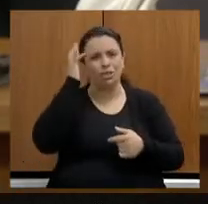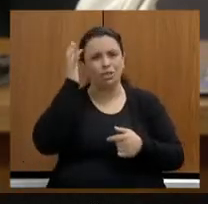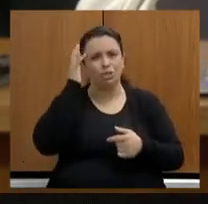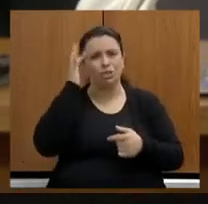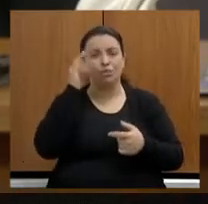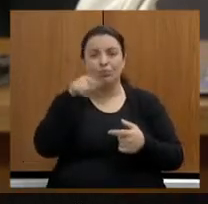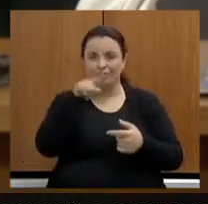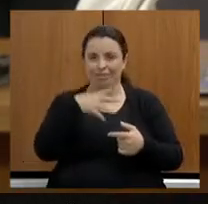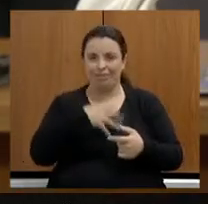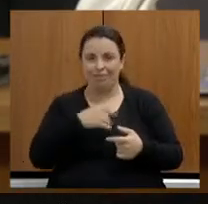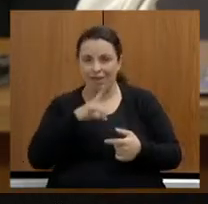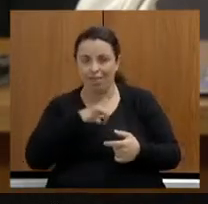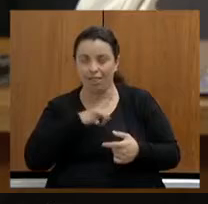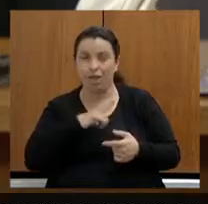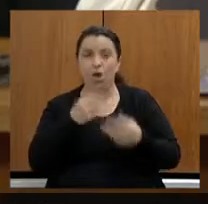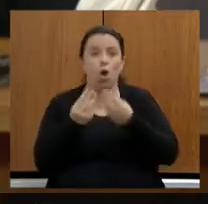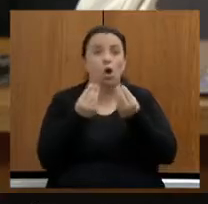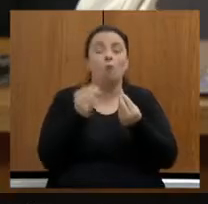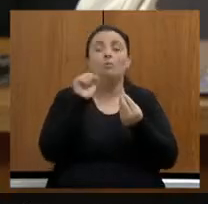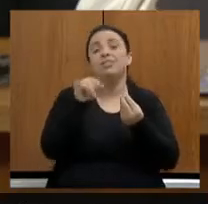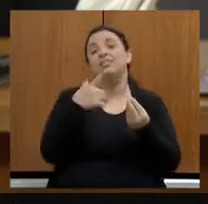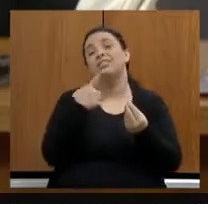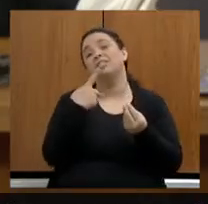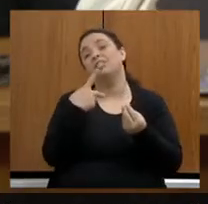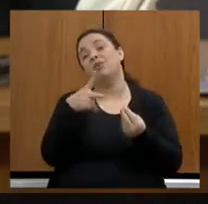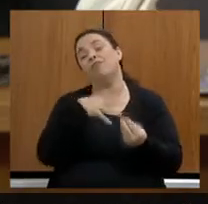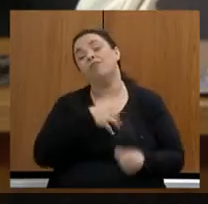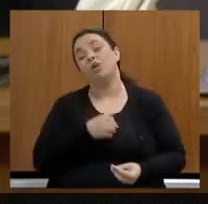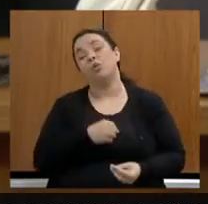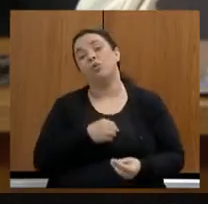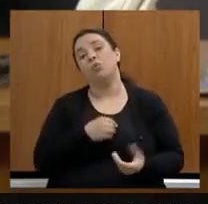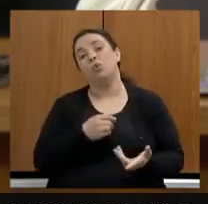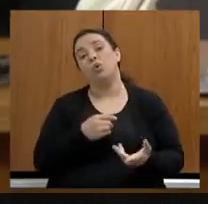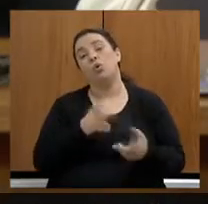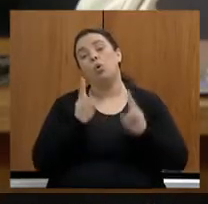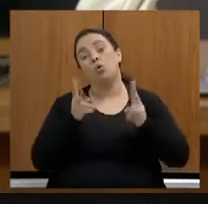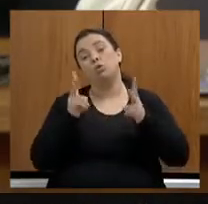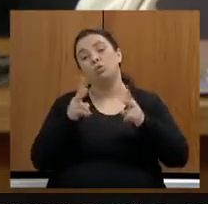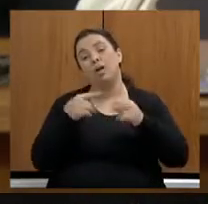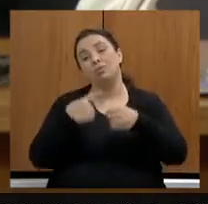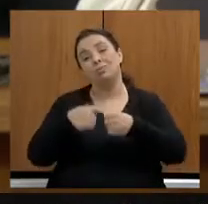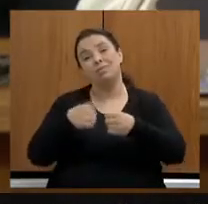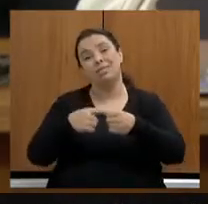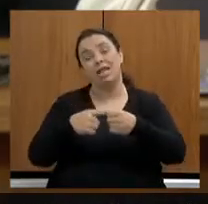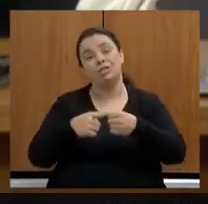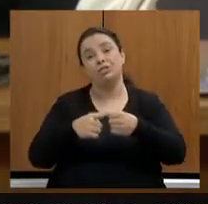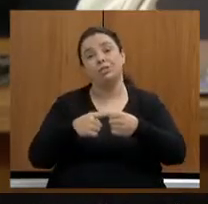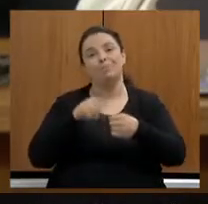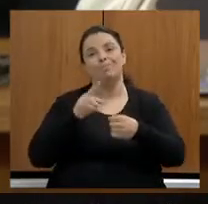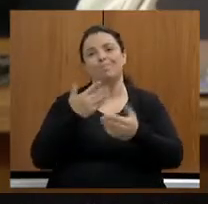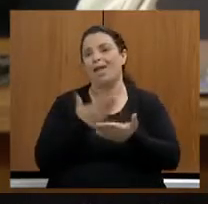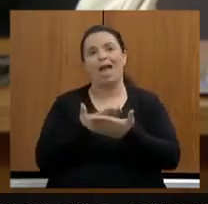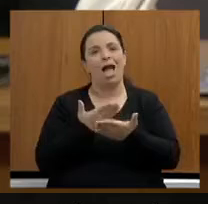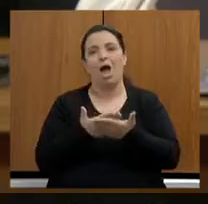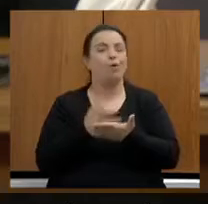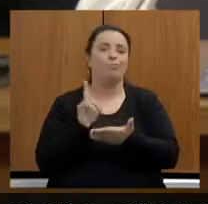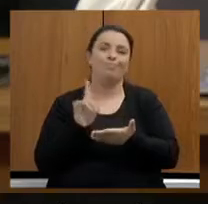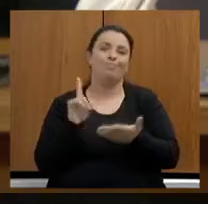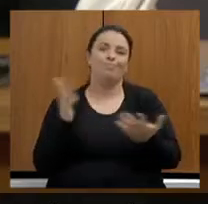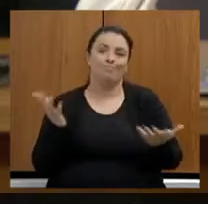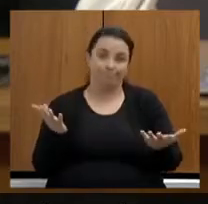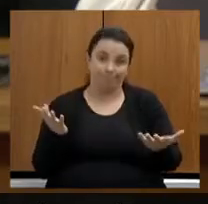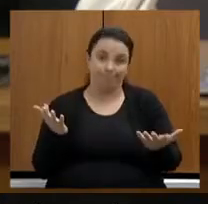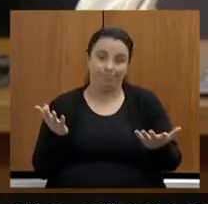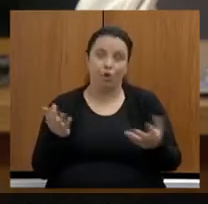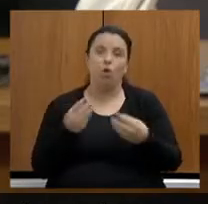aqui podem imaginar o que seria dos seus filhos ainda tivessem no município tem atividades presenciais eu acho que podem imaginar